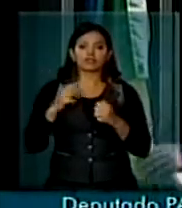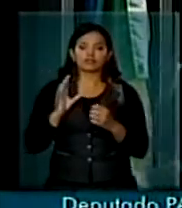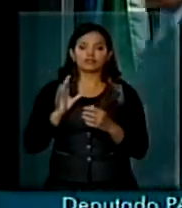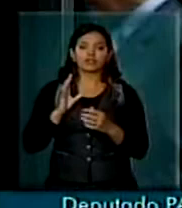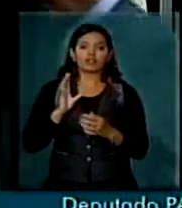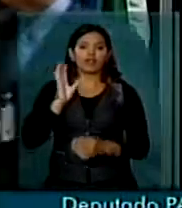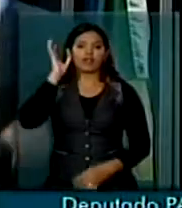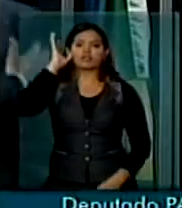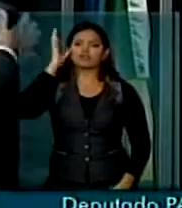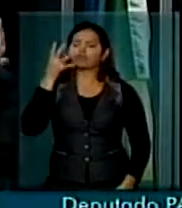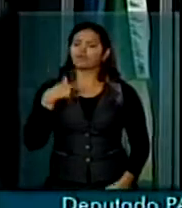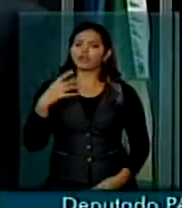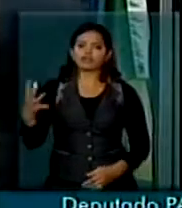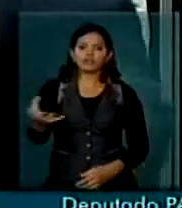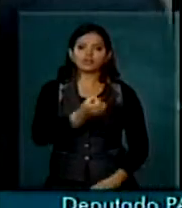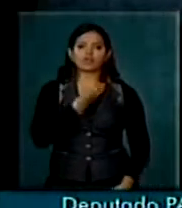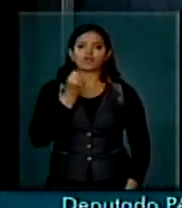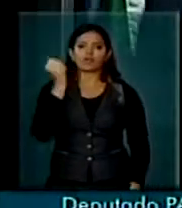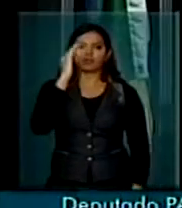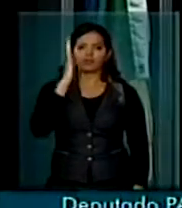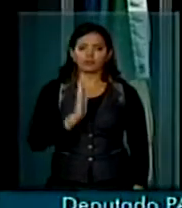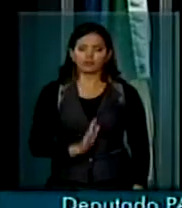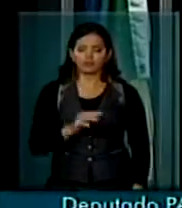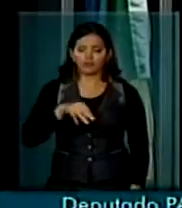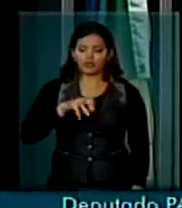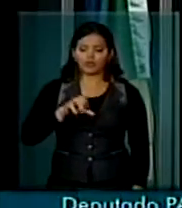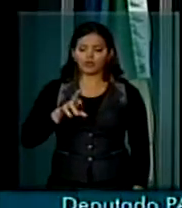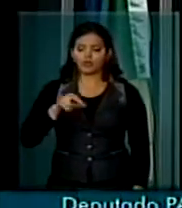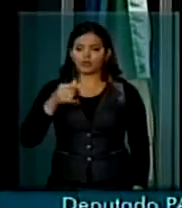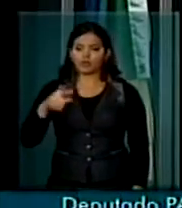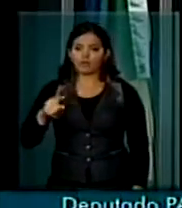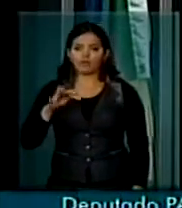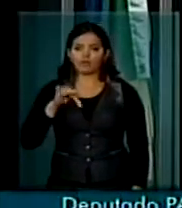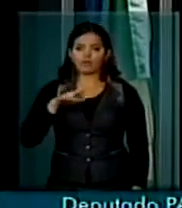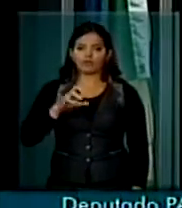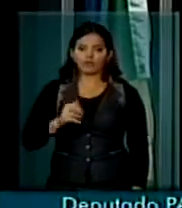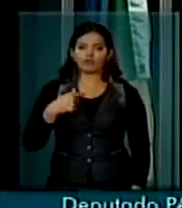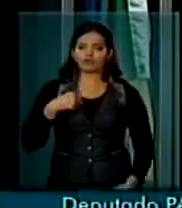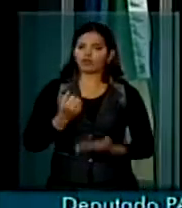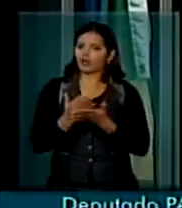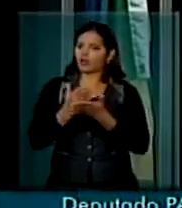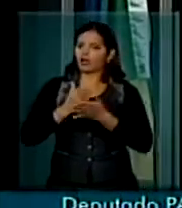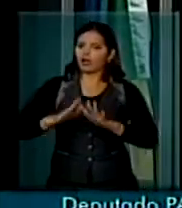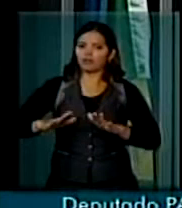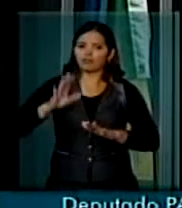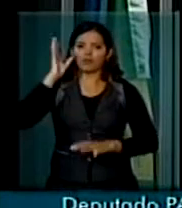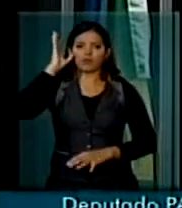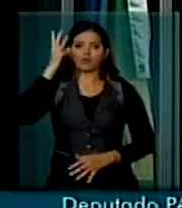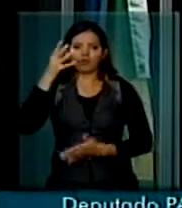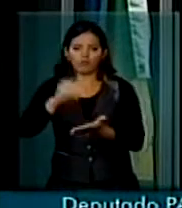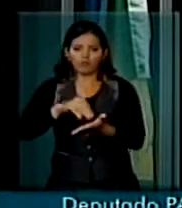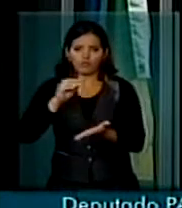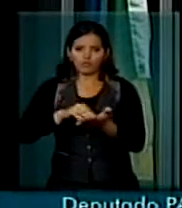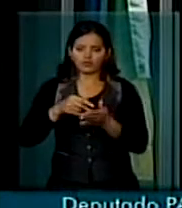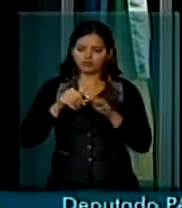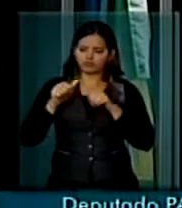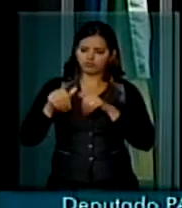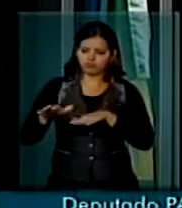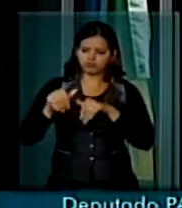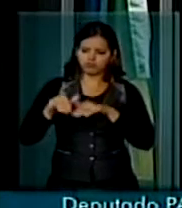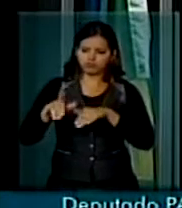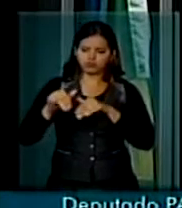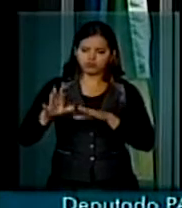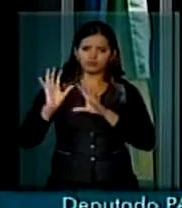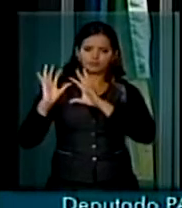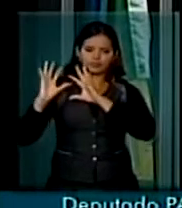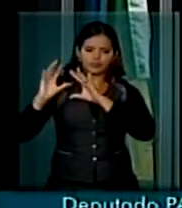uma medida para salvar o país. Mourão Filho rompeu essa indecisão. Ao pôr tropas em marcha, ele